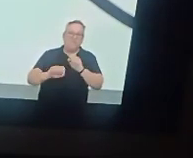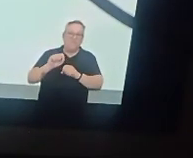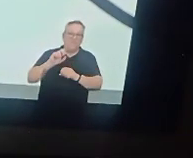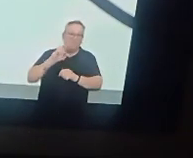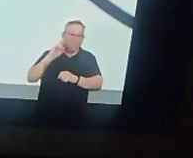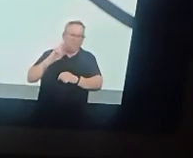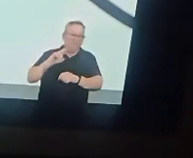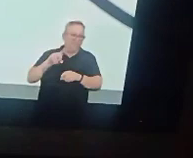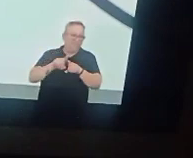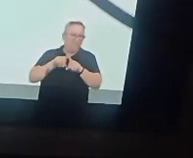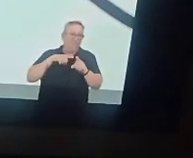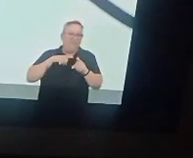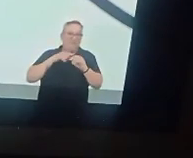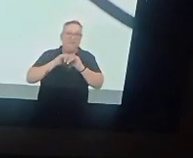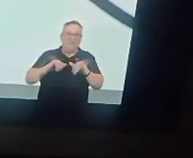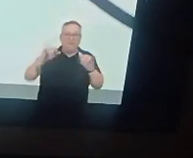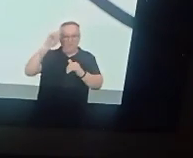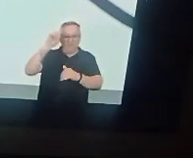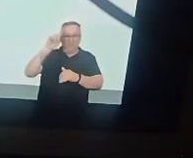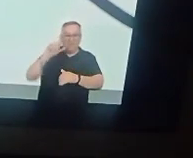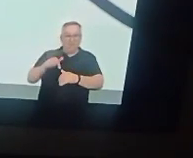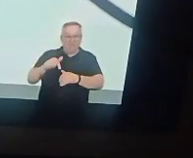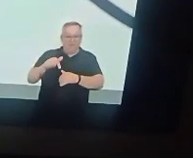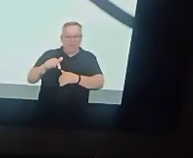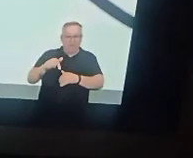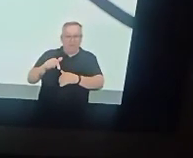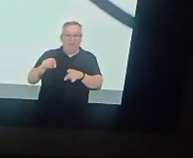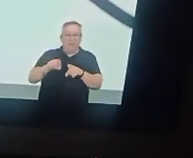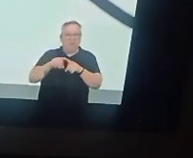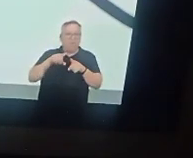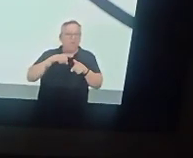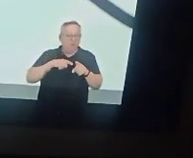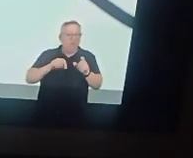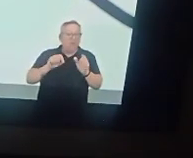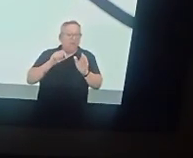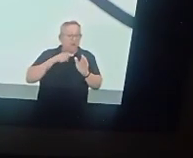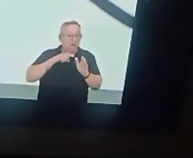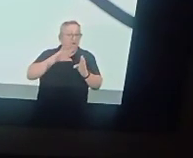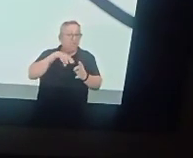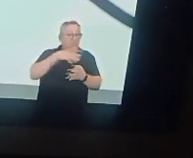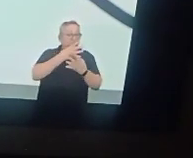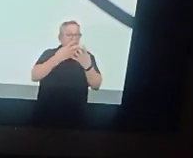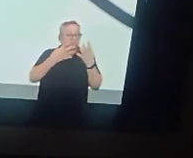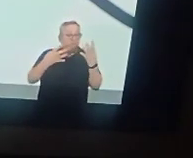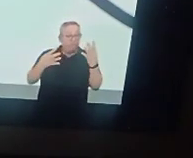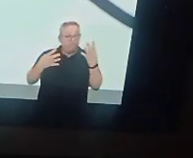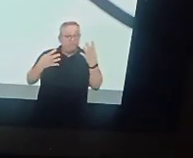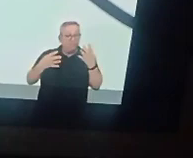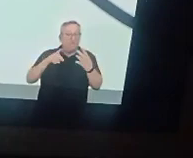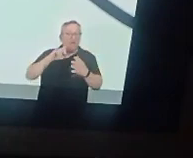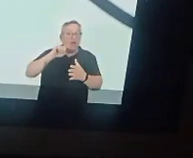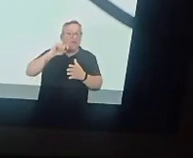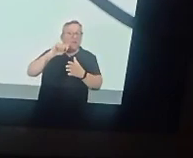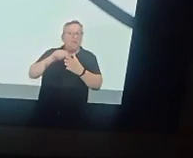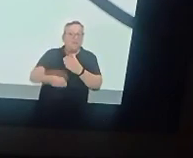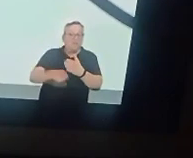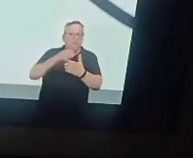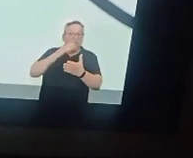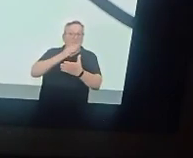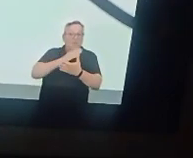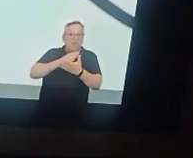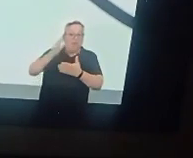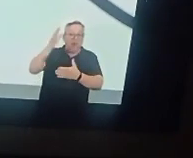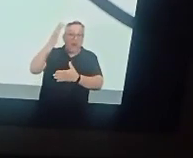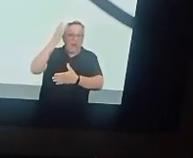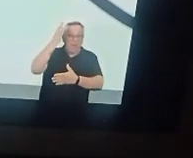edital, inclusive, que foi publicado dia 17, consta o cronograma. Então, as inscrições, elas começarão